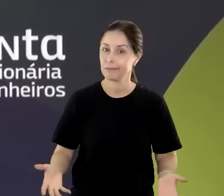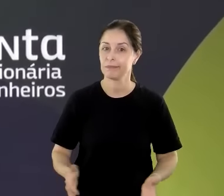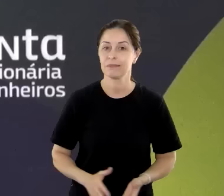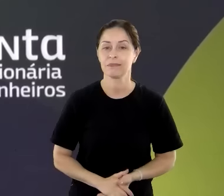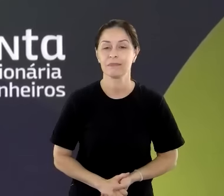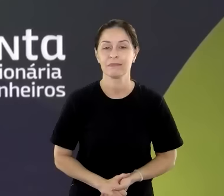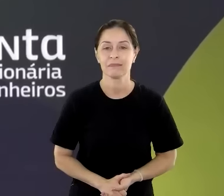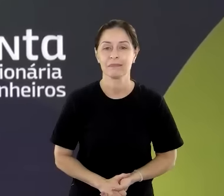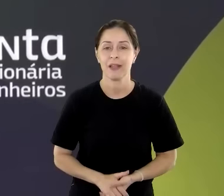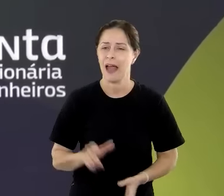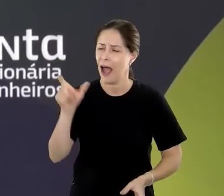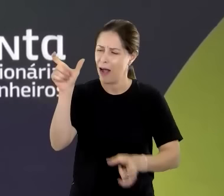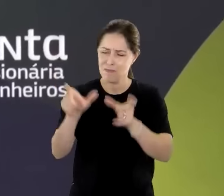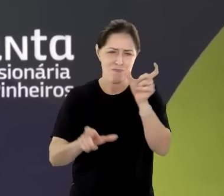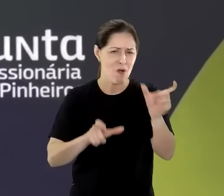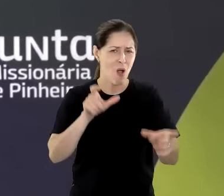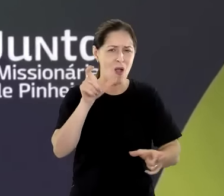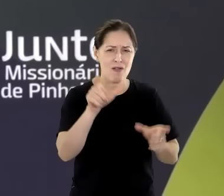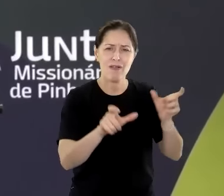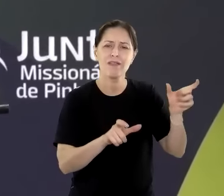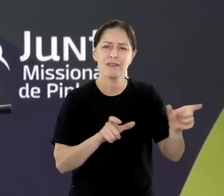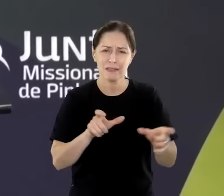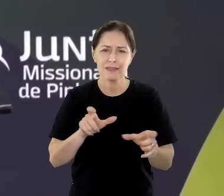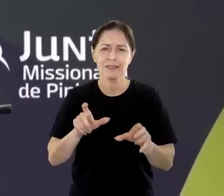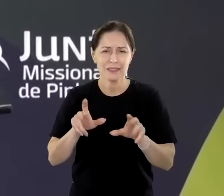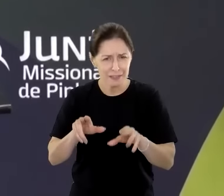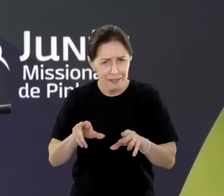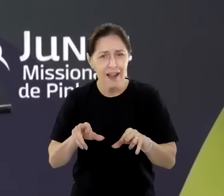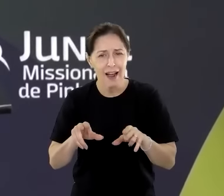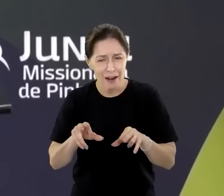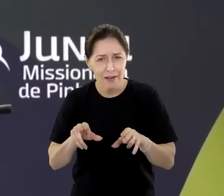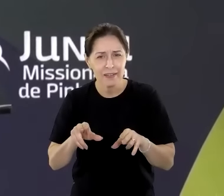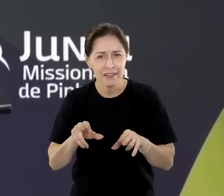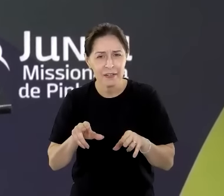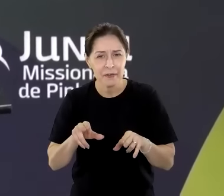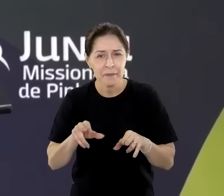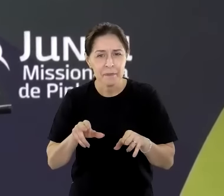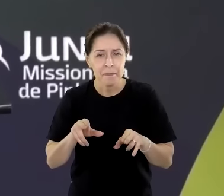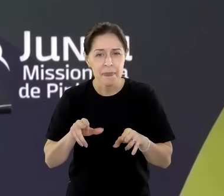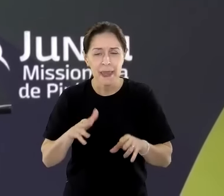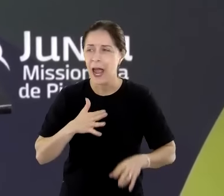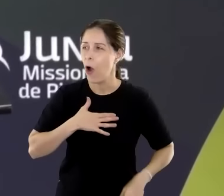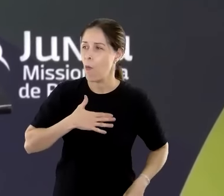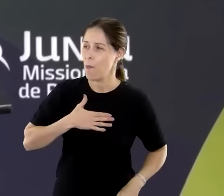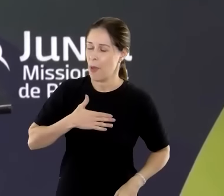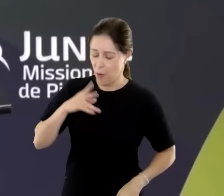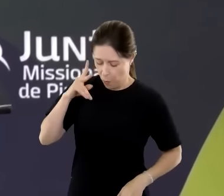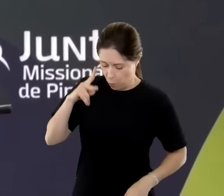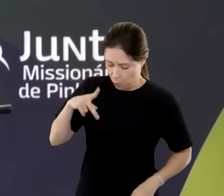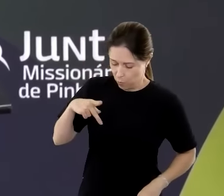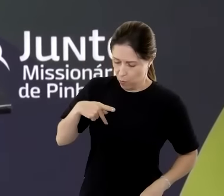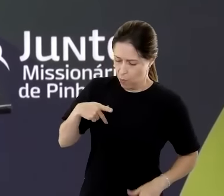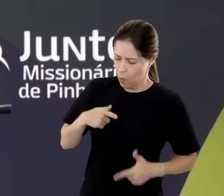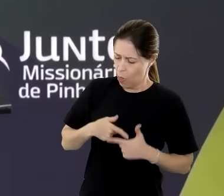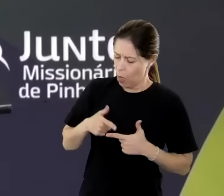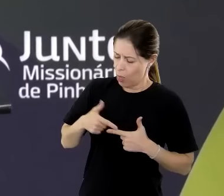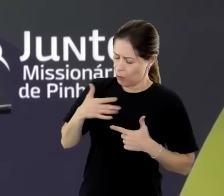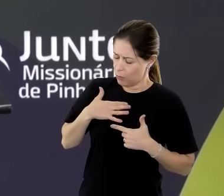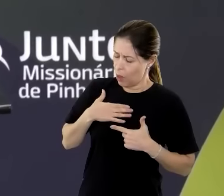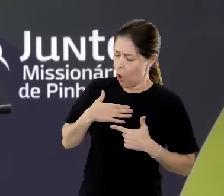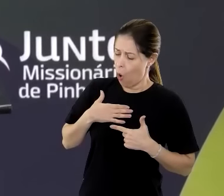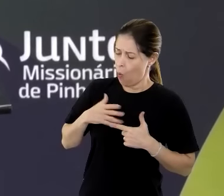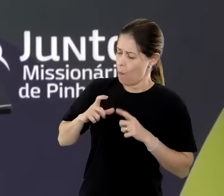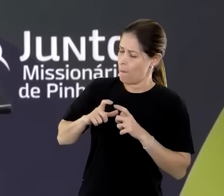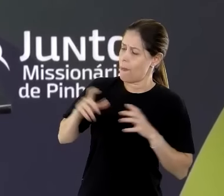E o ser humano é assim, ele pensa que quando ele está passando um problema, o problema dele é o maior do mundo, ninguém sofre como ele, ninguém passa pelo que ele passa,